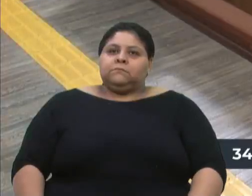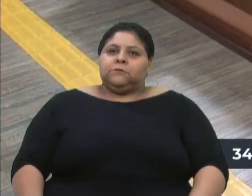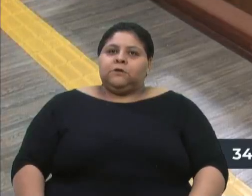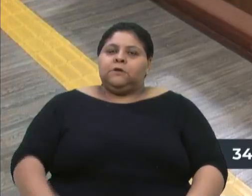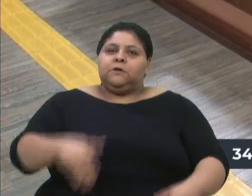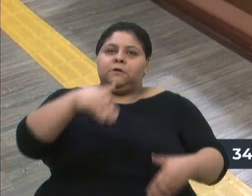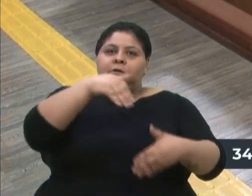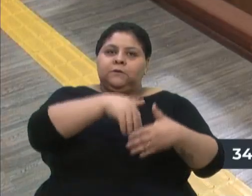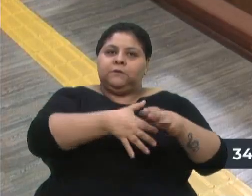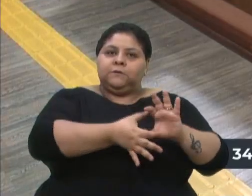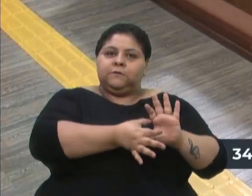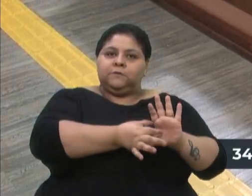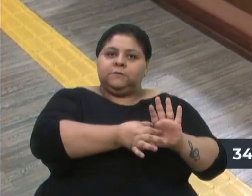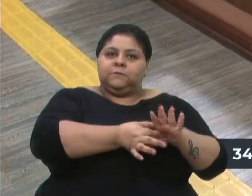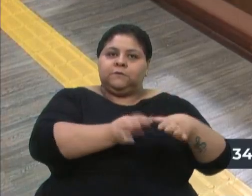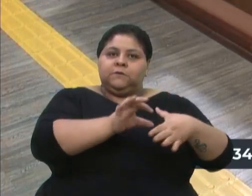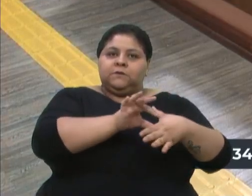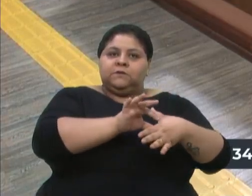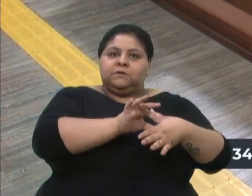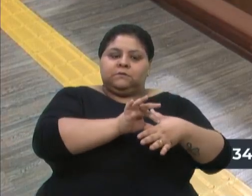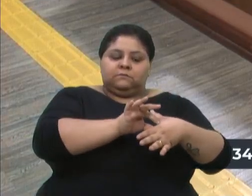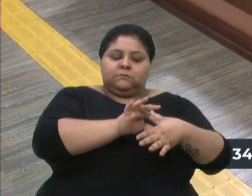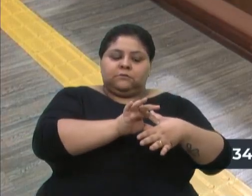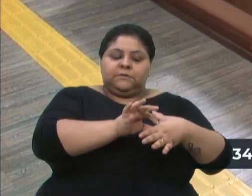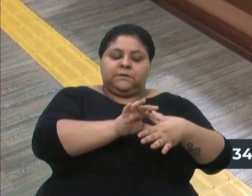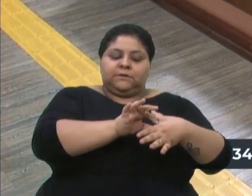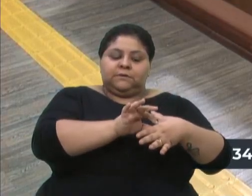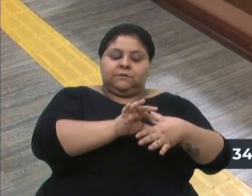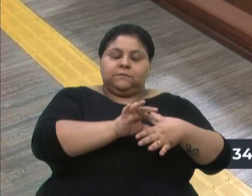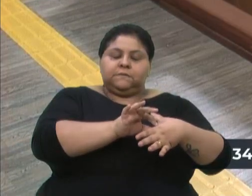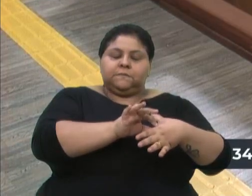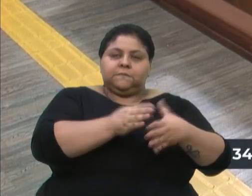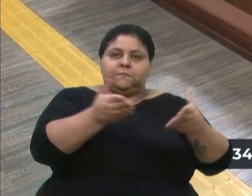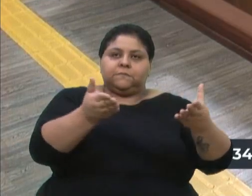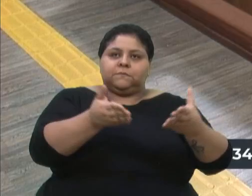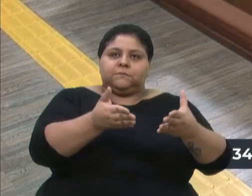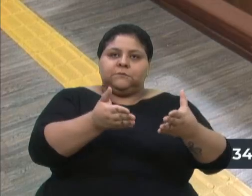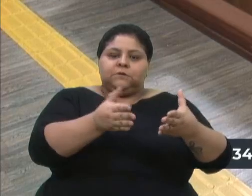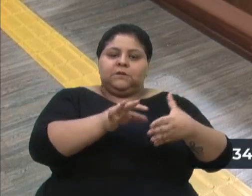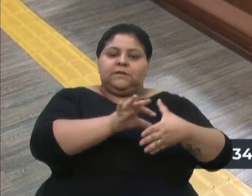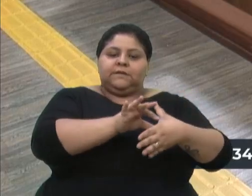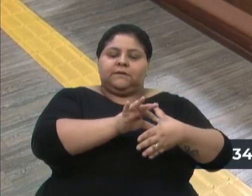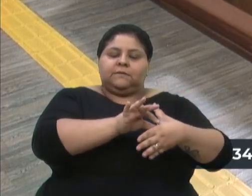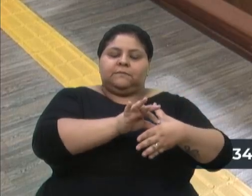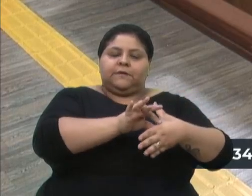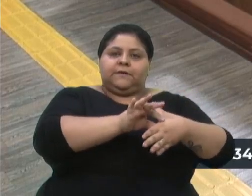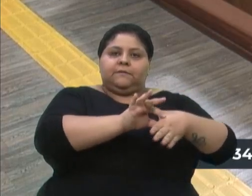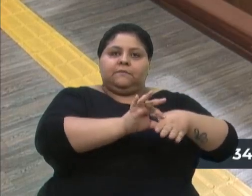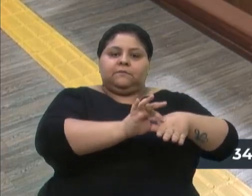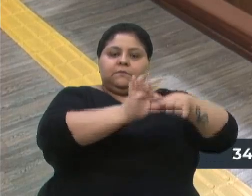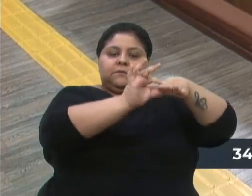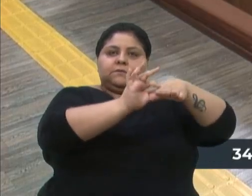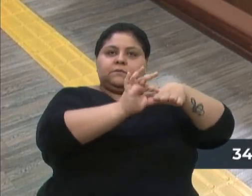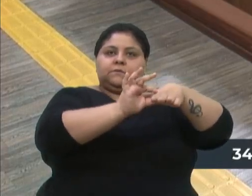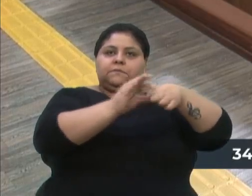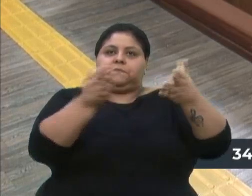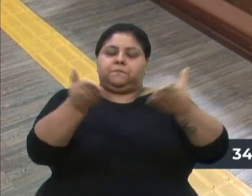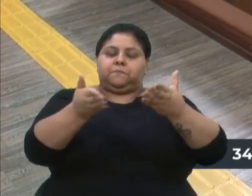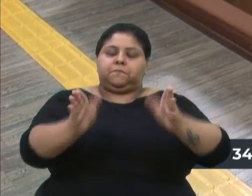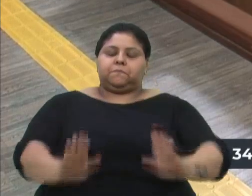Do PSB, na tribuna, este vereador passa os trabalhos ao primeiro vice Cadore.